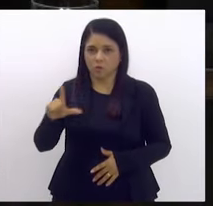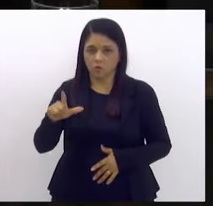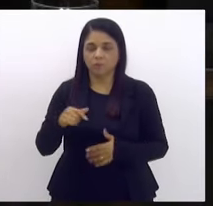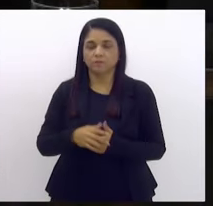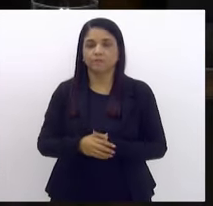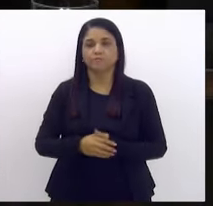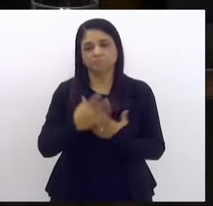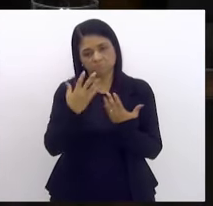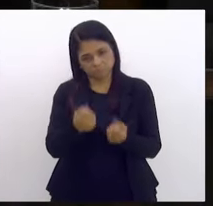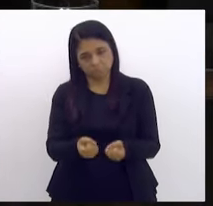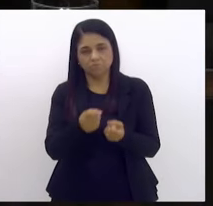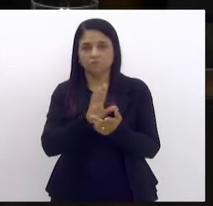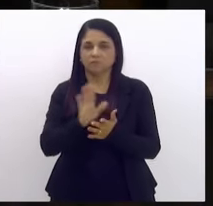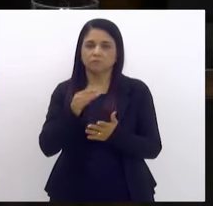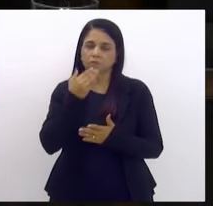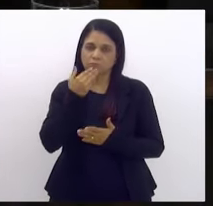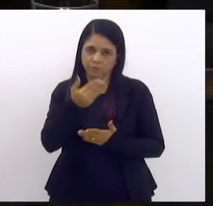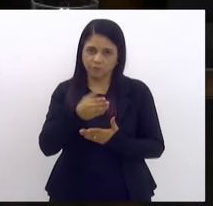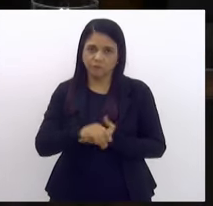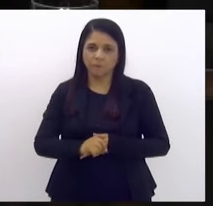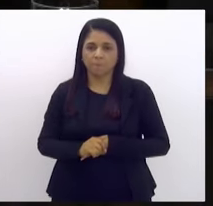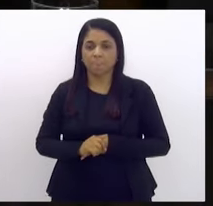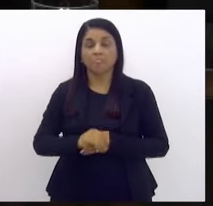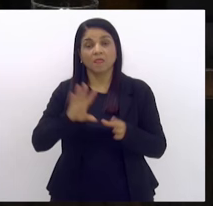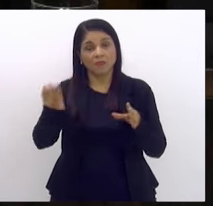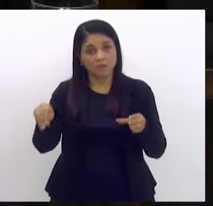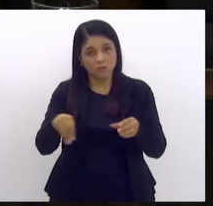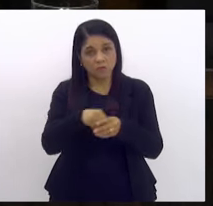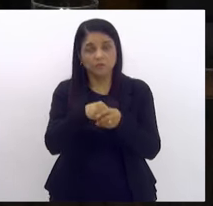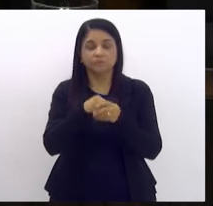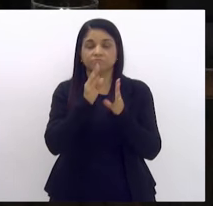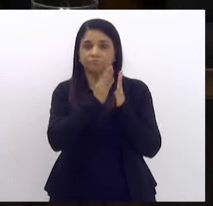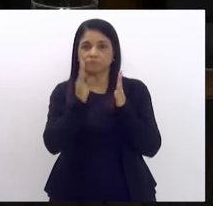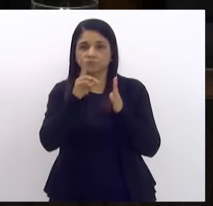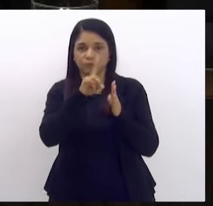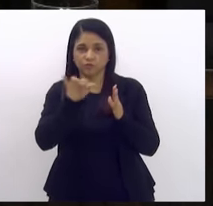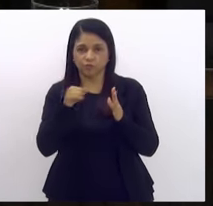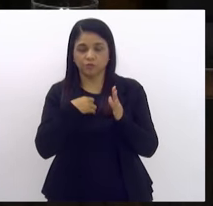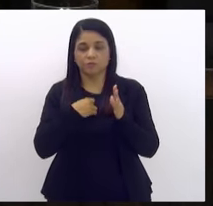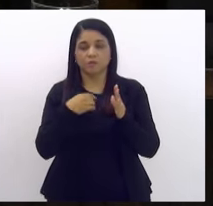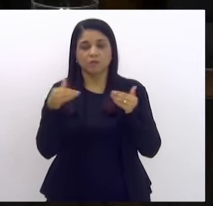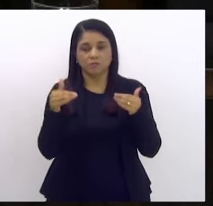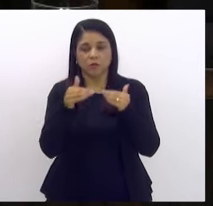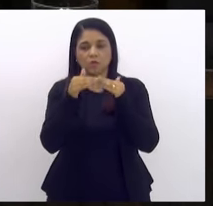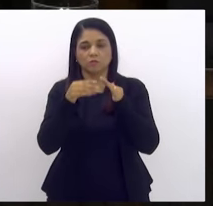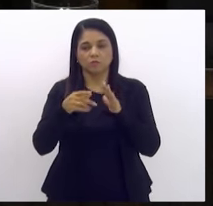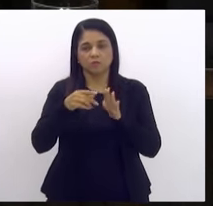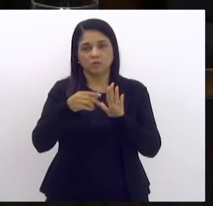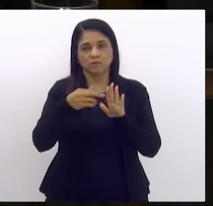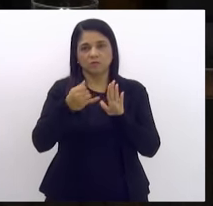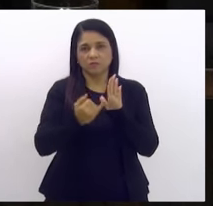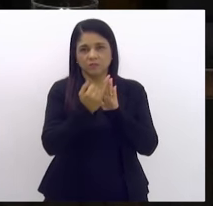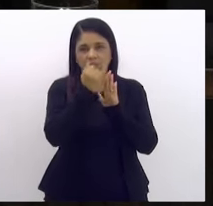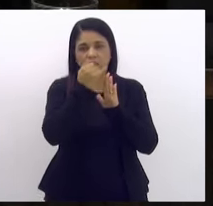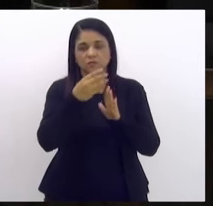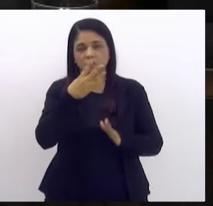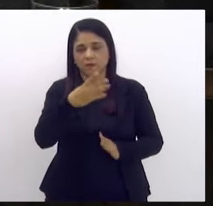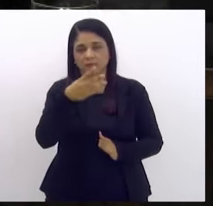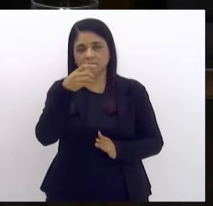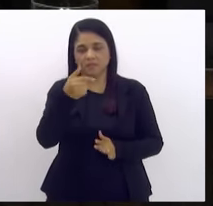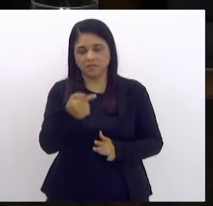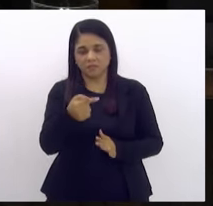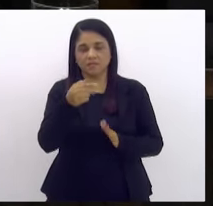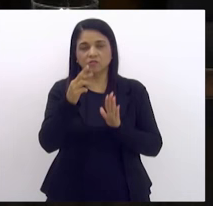a solicitação de Vossa Excelência. Incluído na ordem do dia, de acordo com o inciso 1º do artigo 47 do